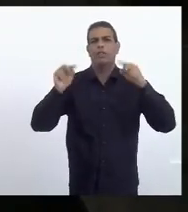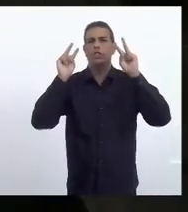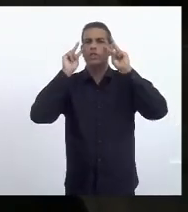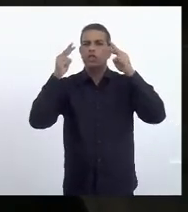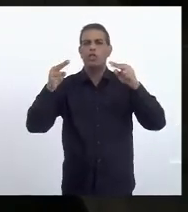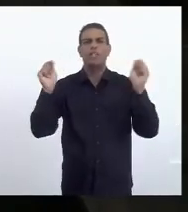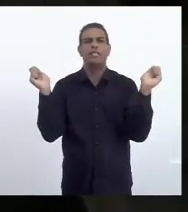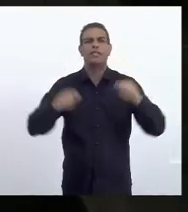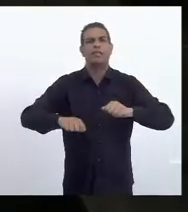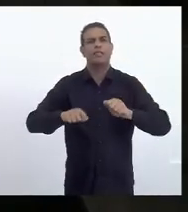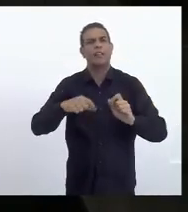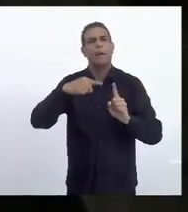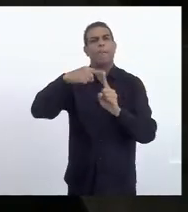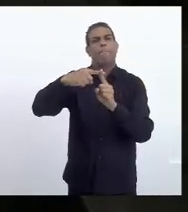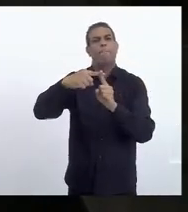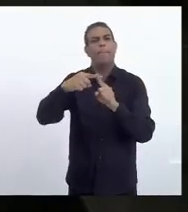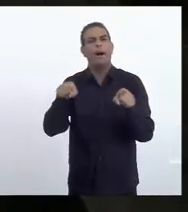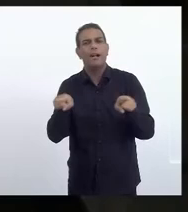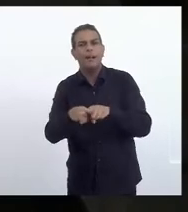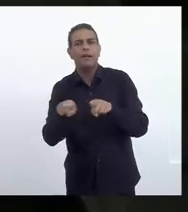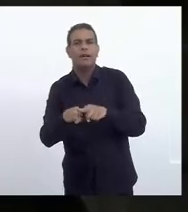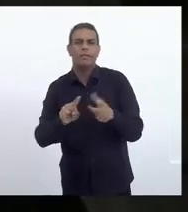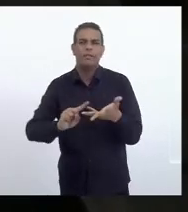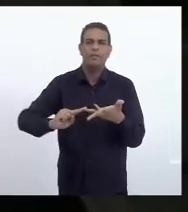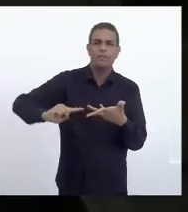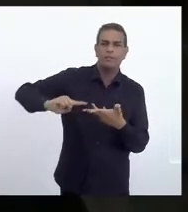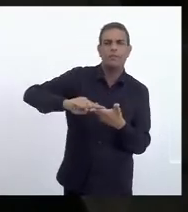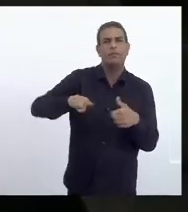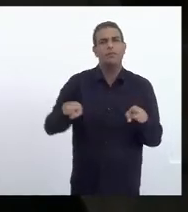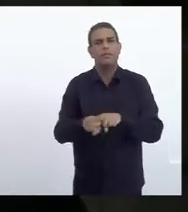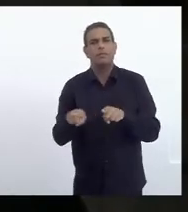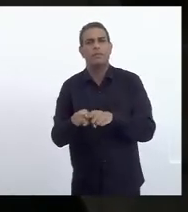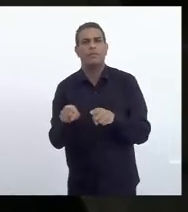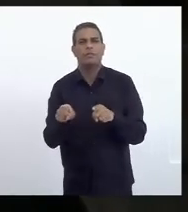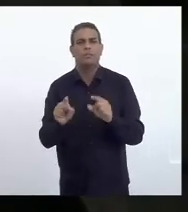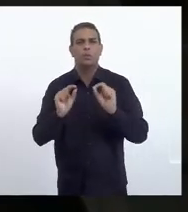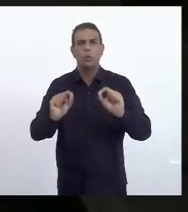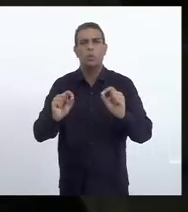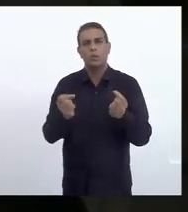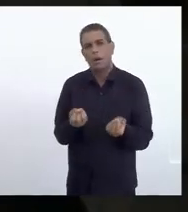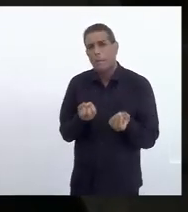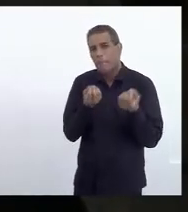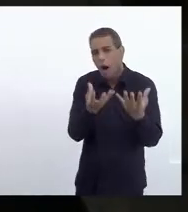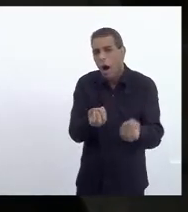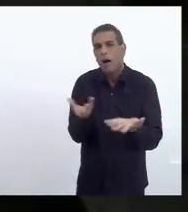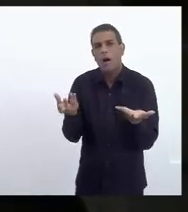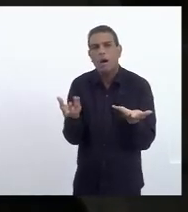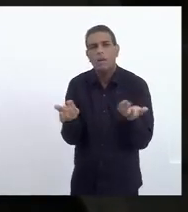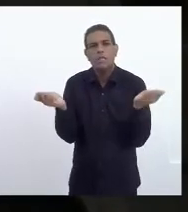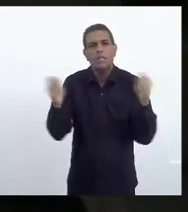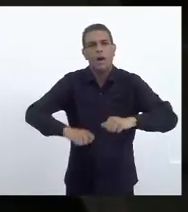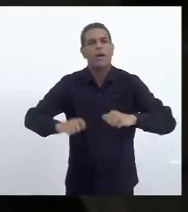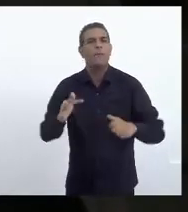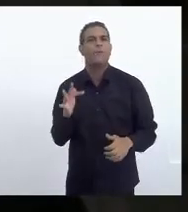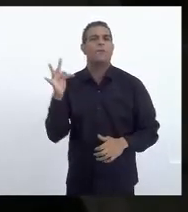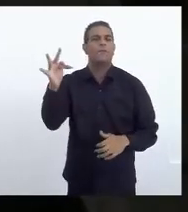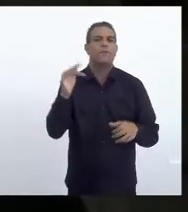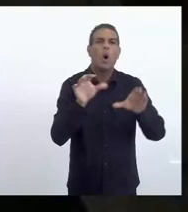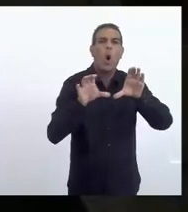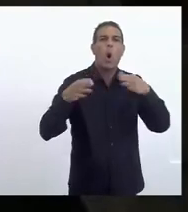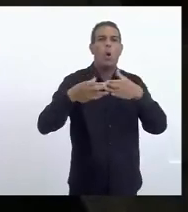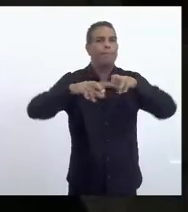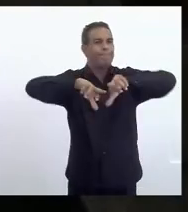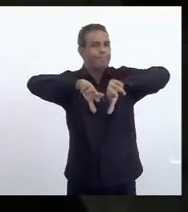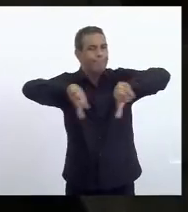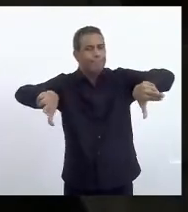é que eram bem sucedidas como fundo Amazônia o fundo clima né é compromisso que foram assumidos como é